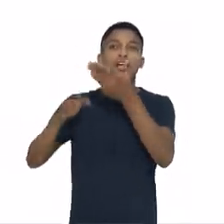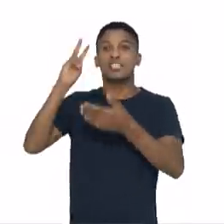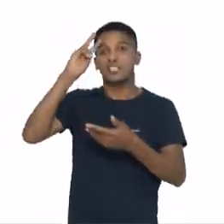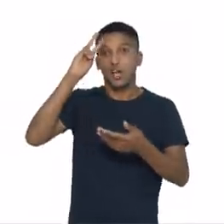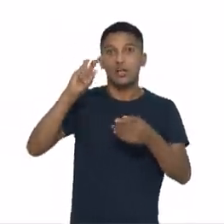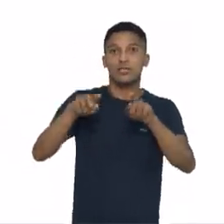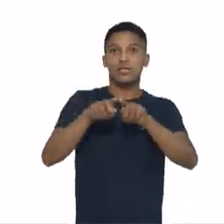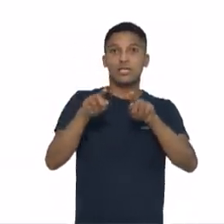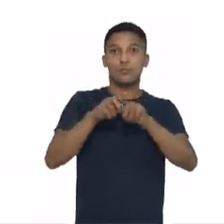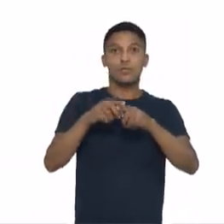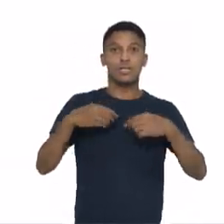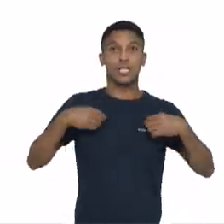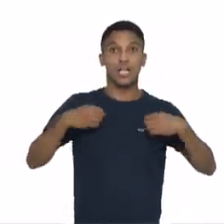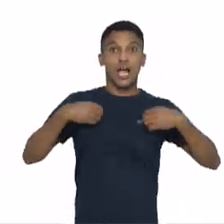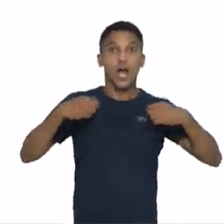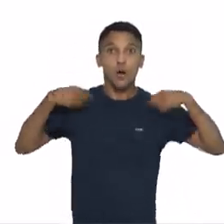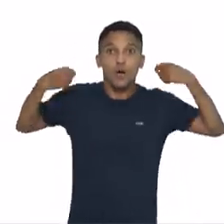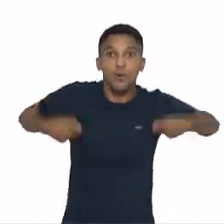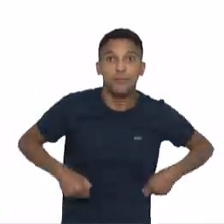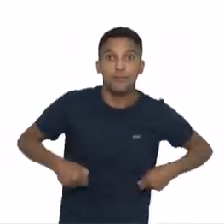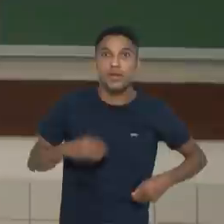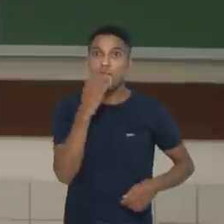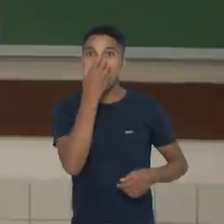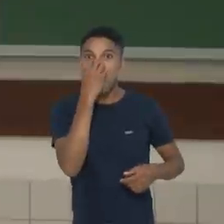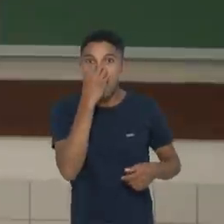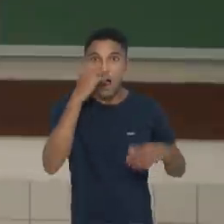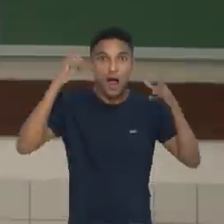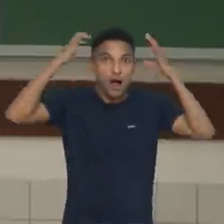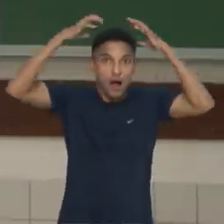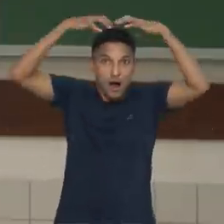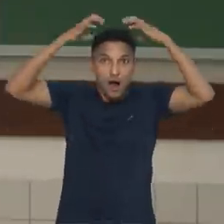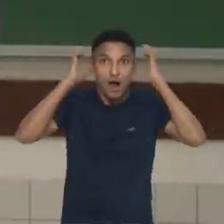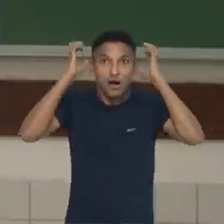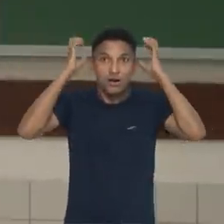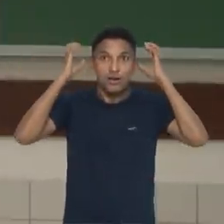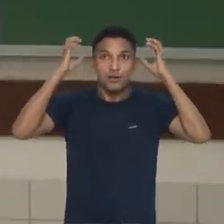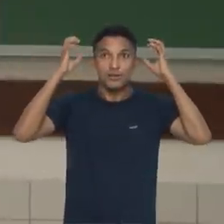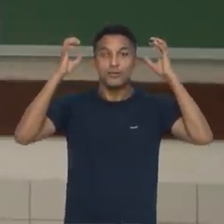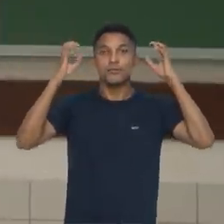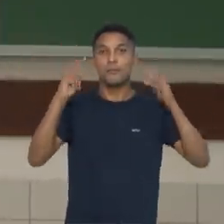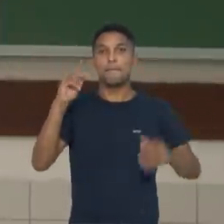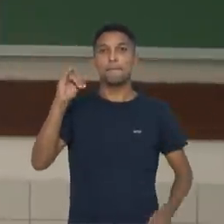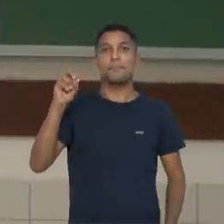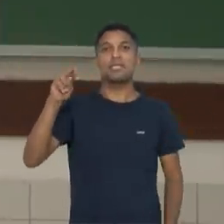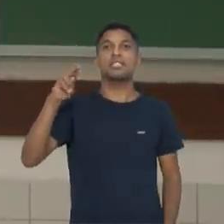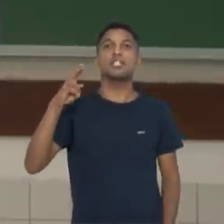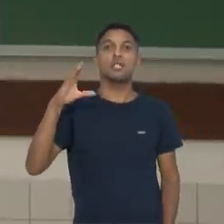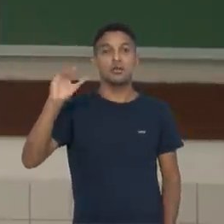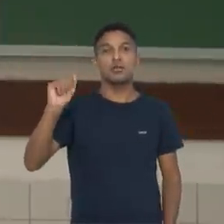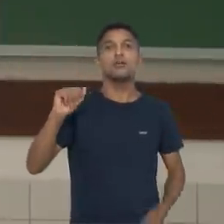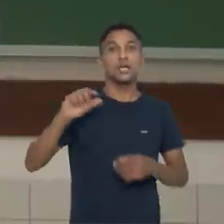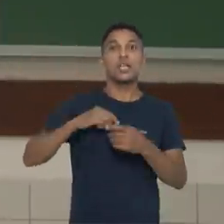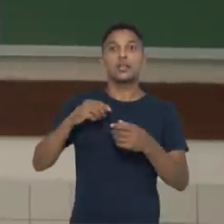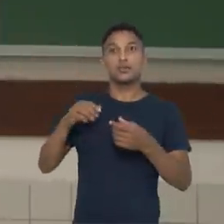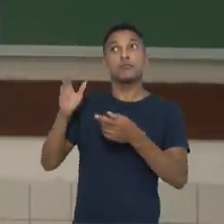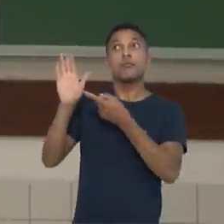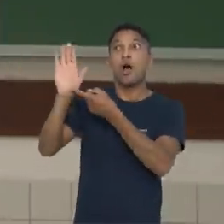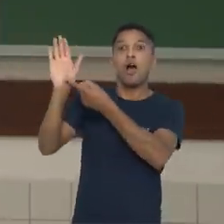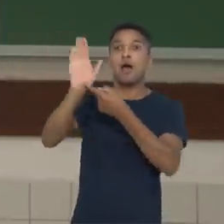na caracterização. Então, tá ali também guardadinho para a gente observar.